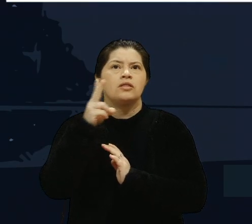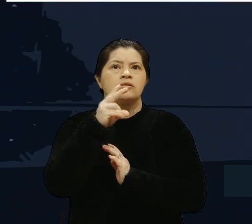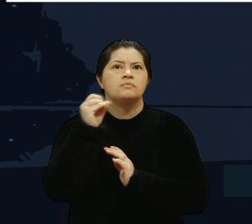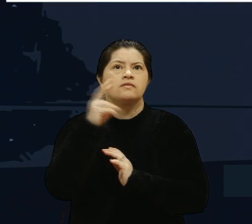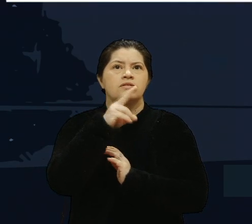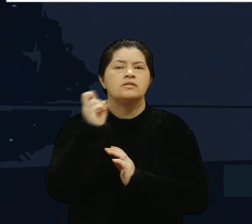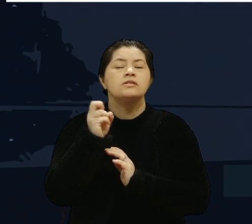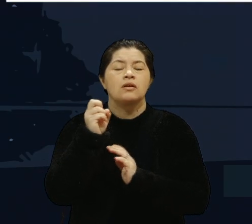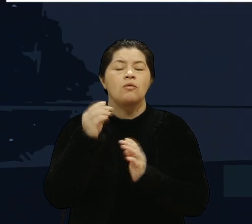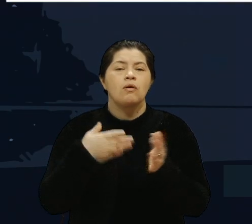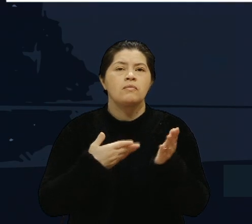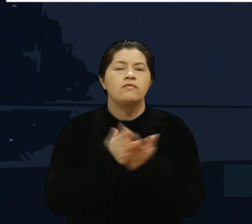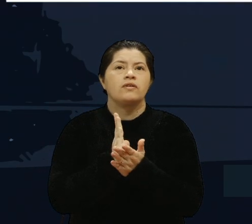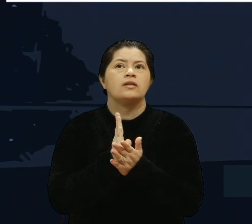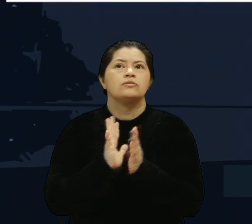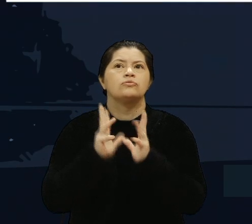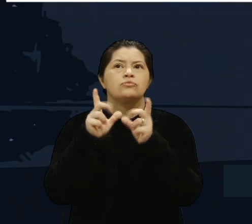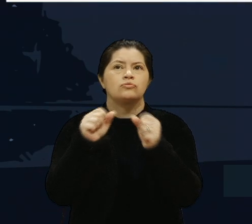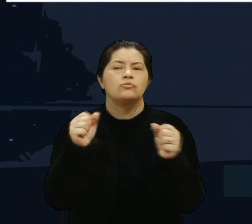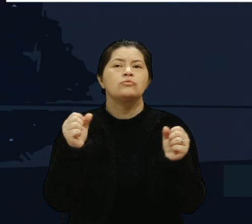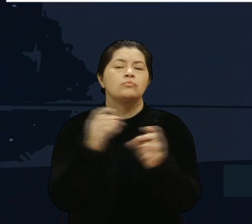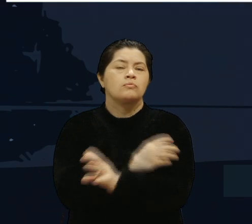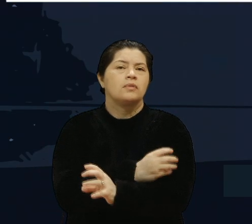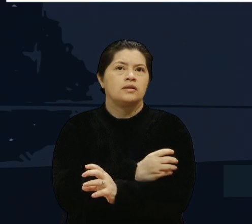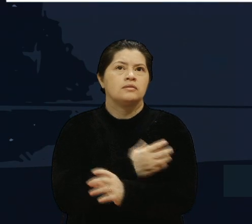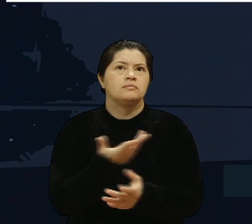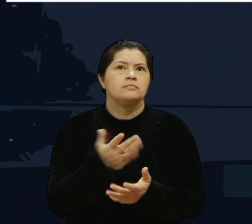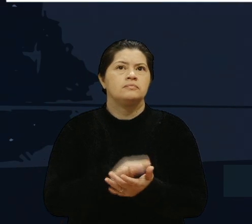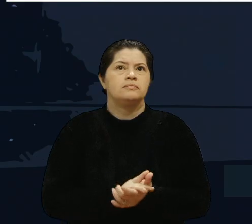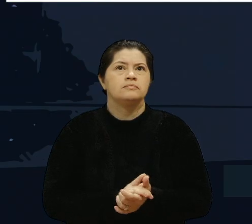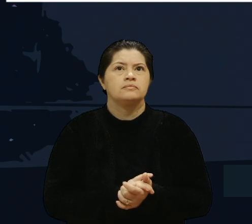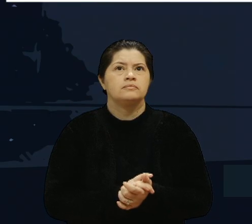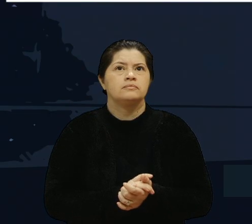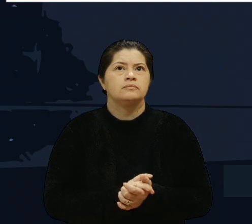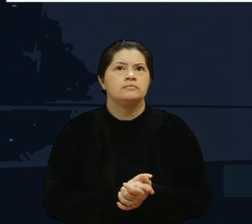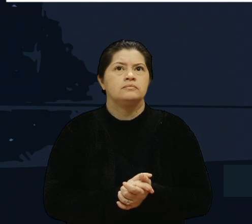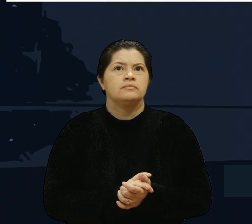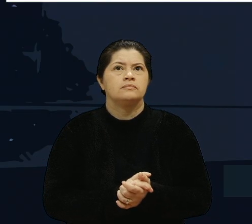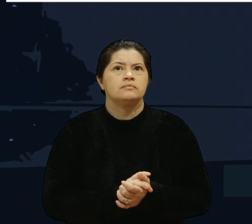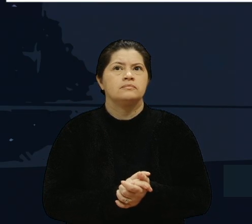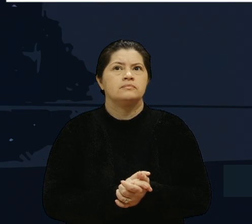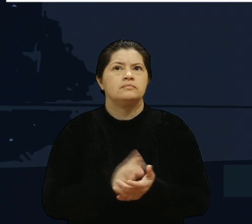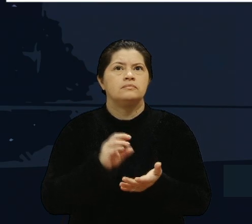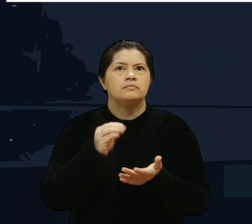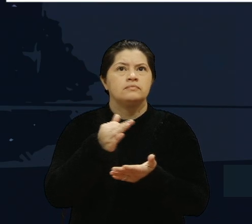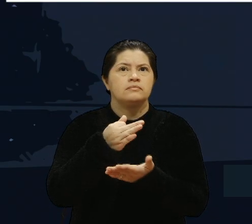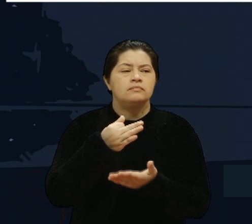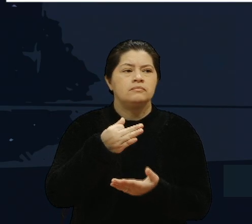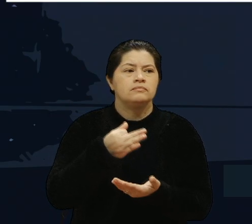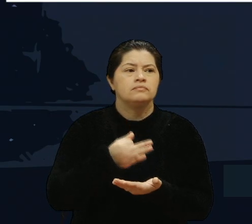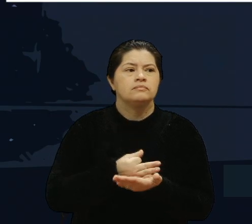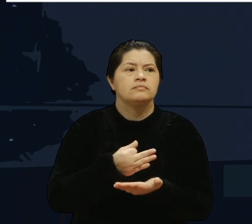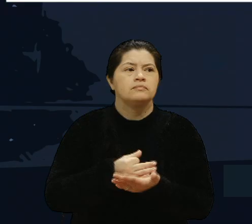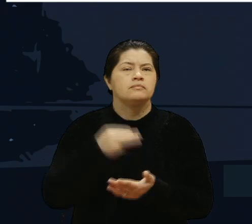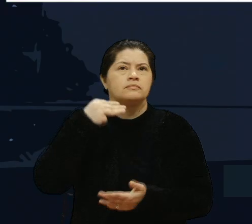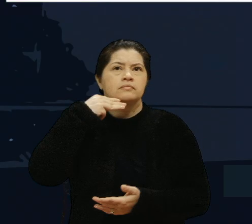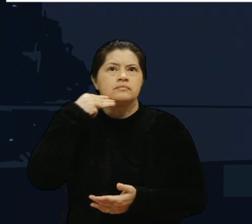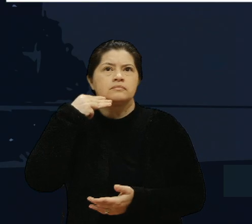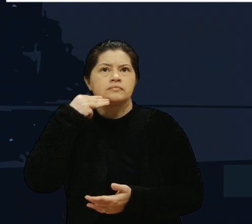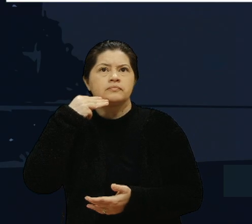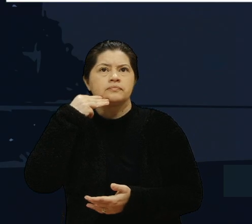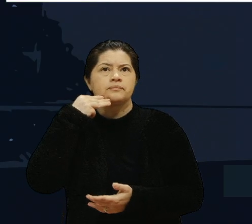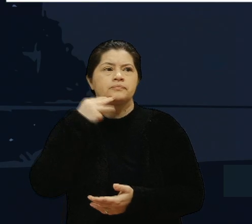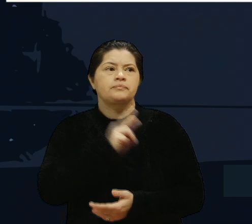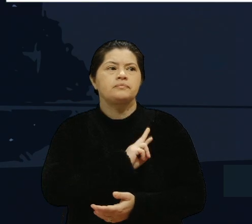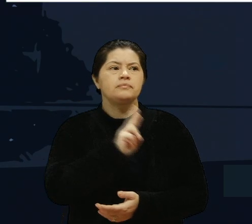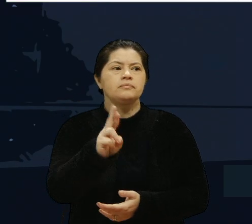por unanimidade das vereadoras e vereadores, com ausência da vereadora Marisol Santos e em